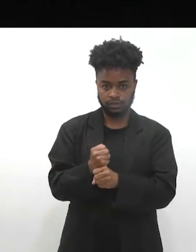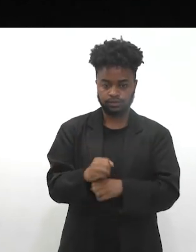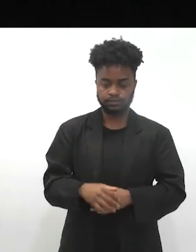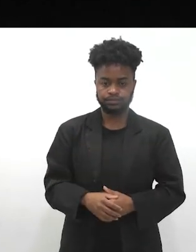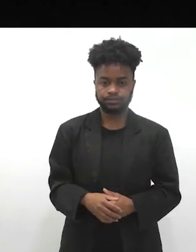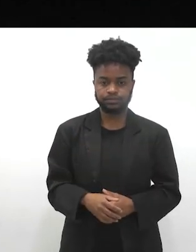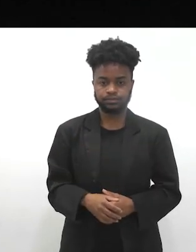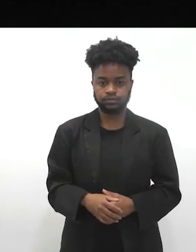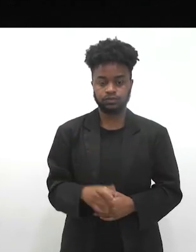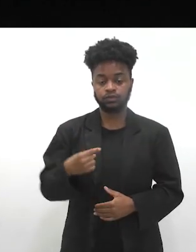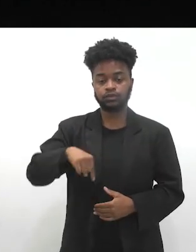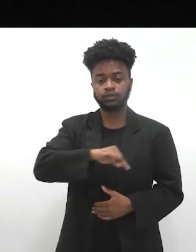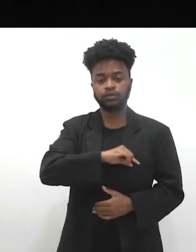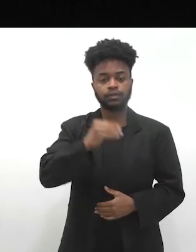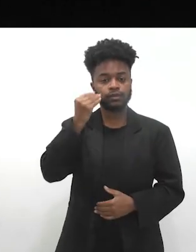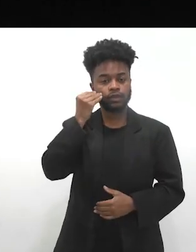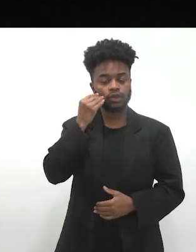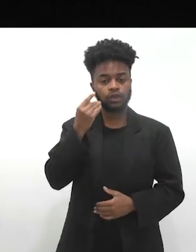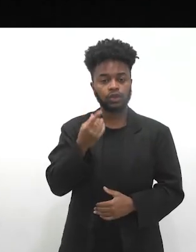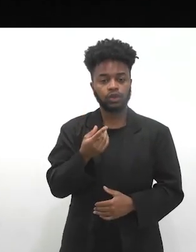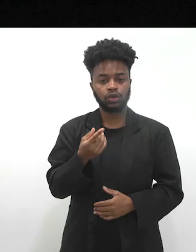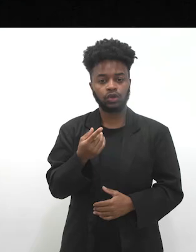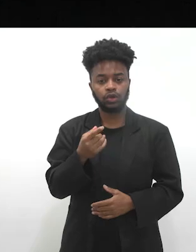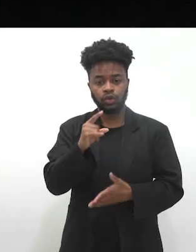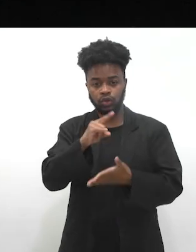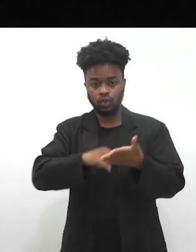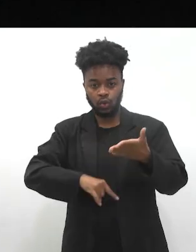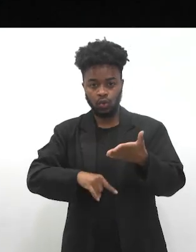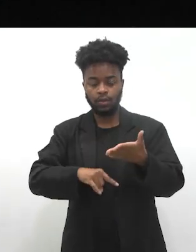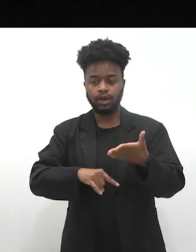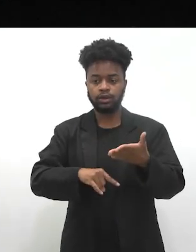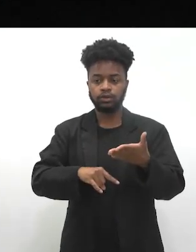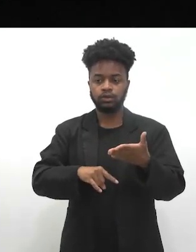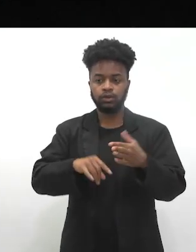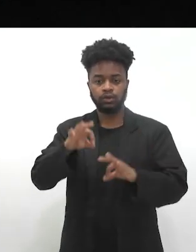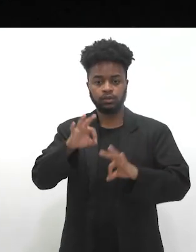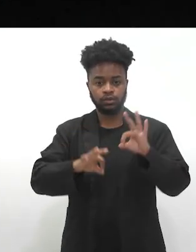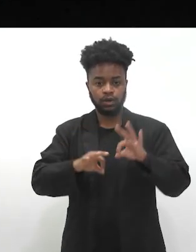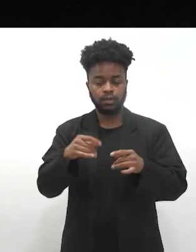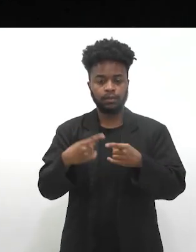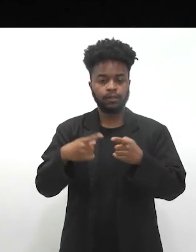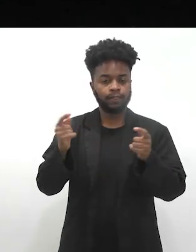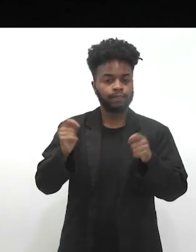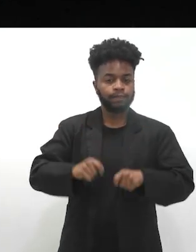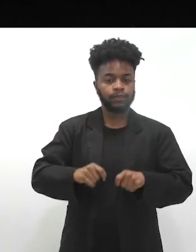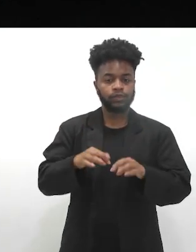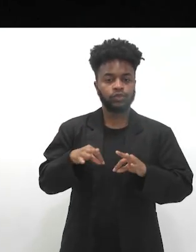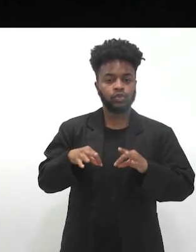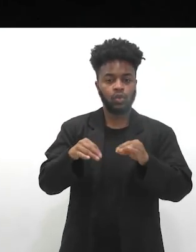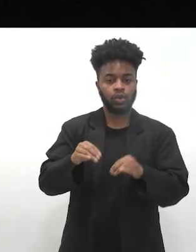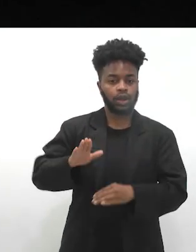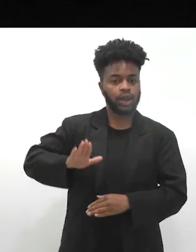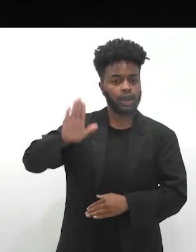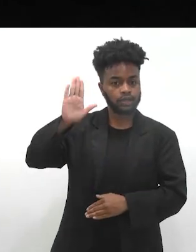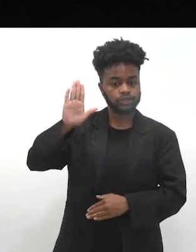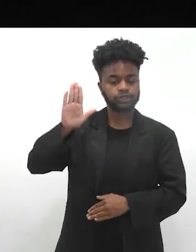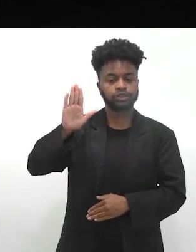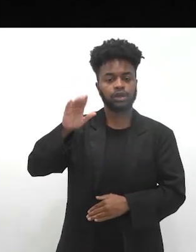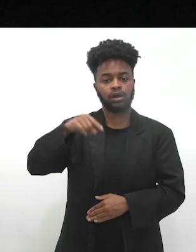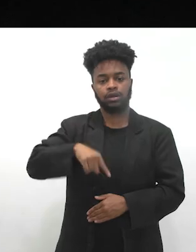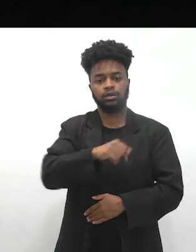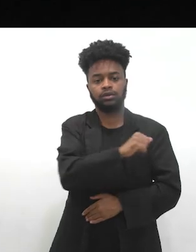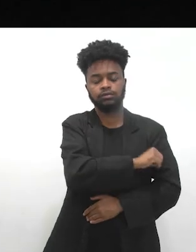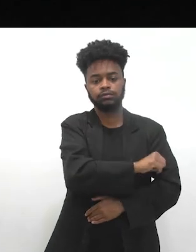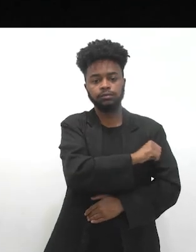agora, é que a gente consiga tirar um documento propositivo para que todos os candidatos